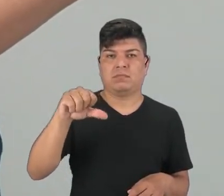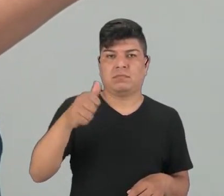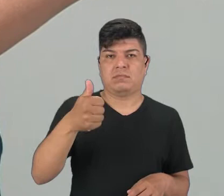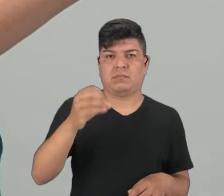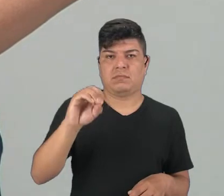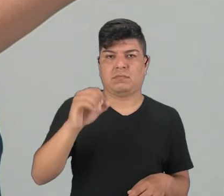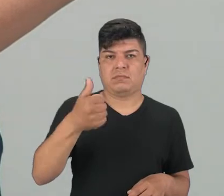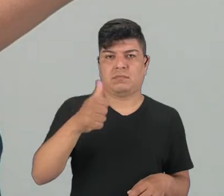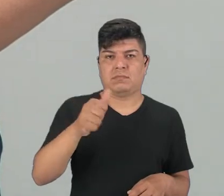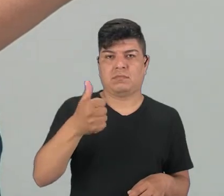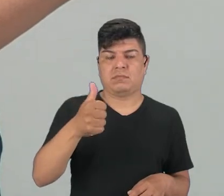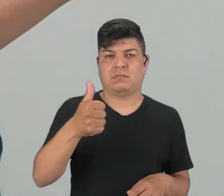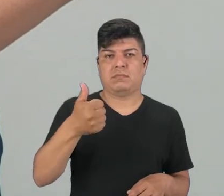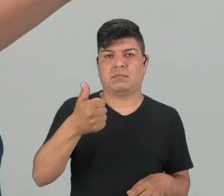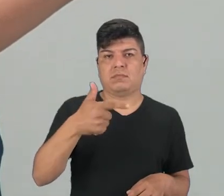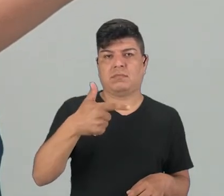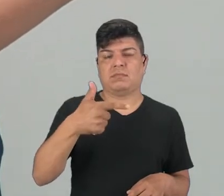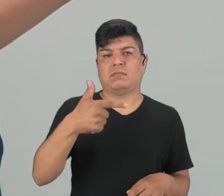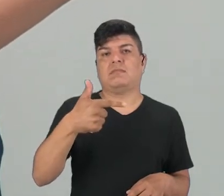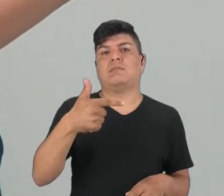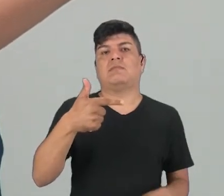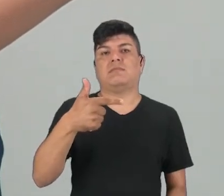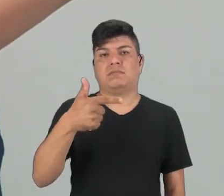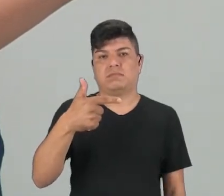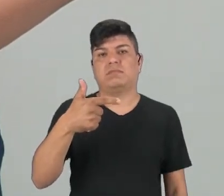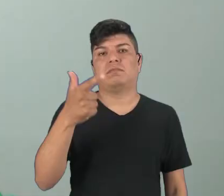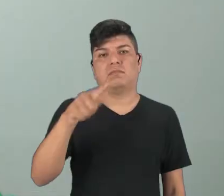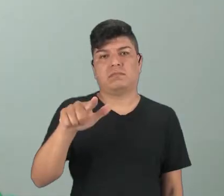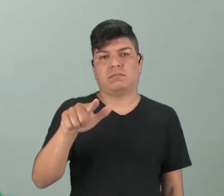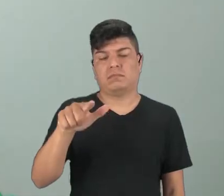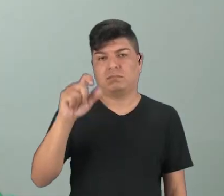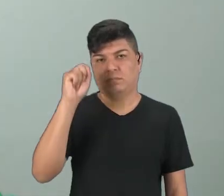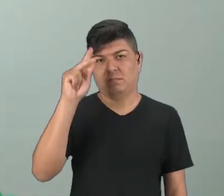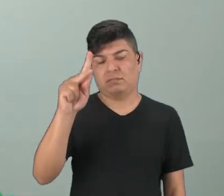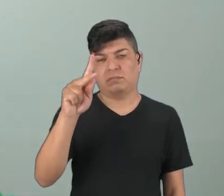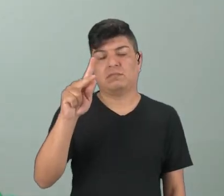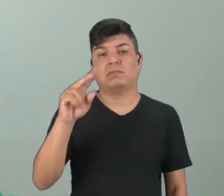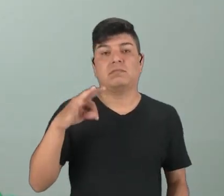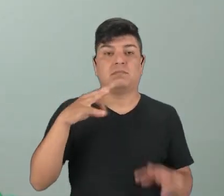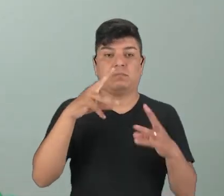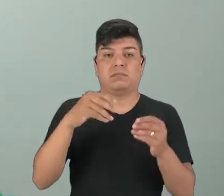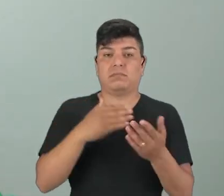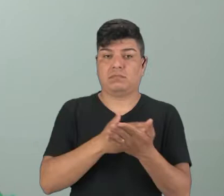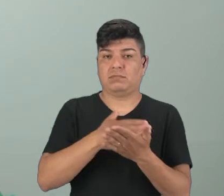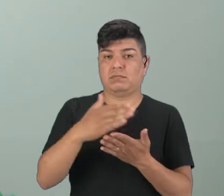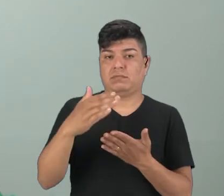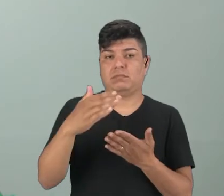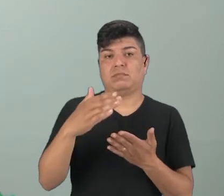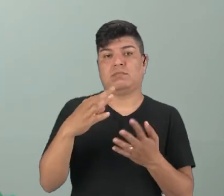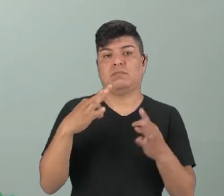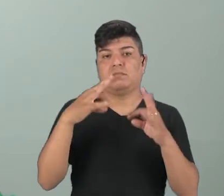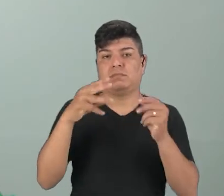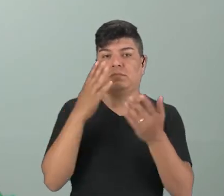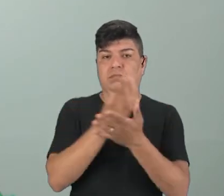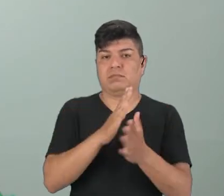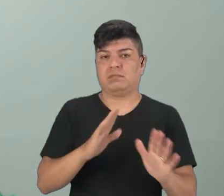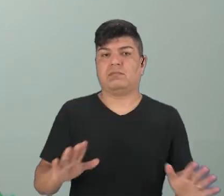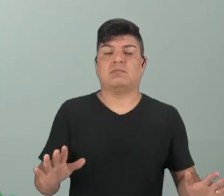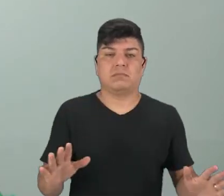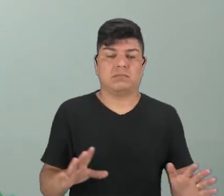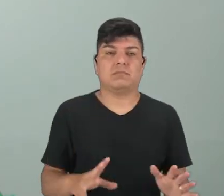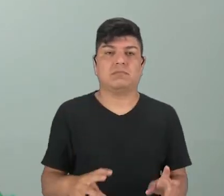8, 9, 10, 11 e o 12 novamente, né? Onde tudo começa, onde tudo